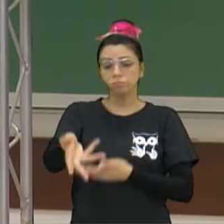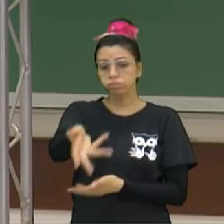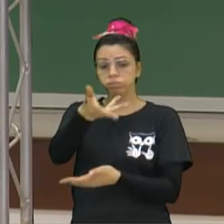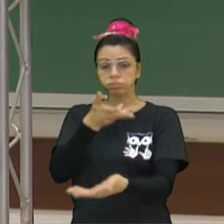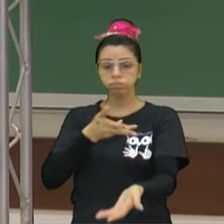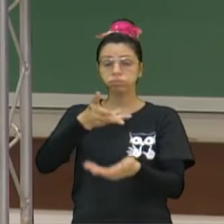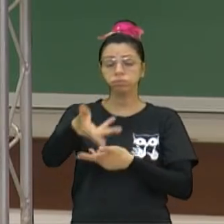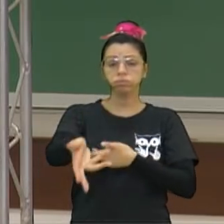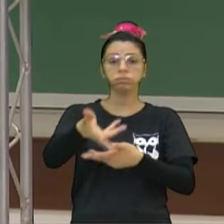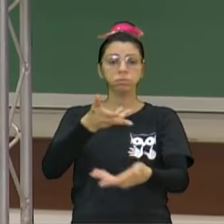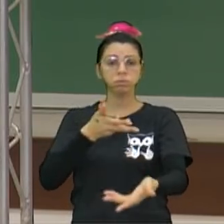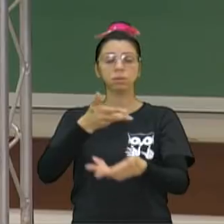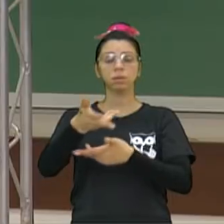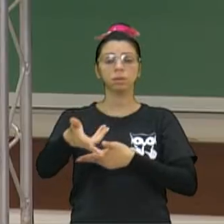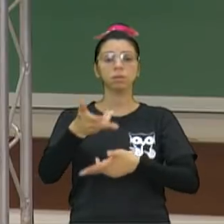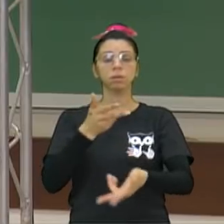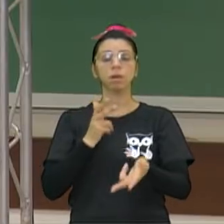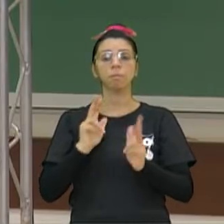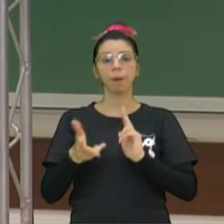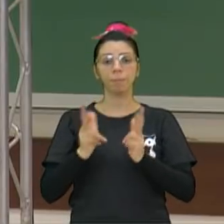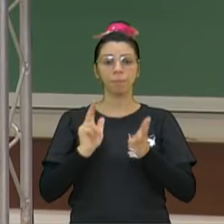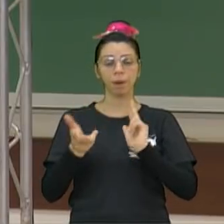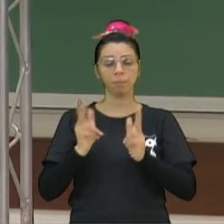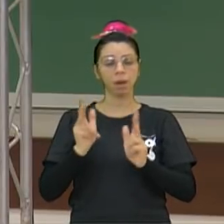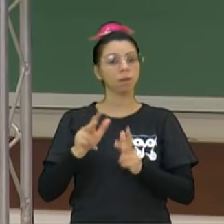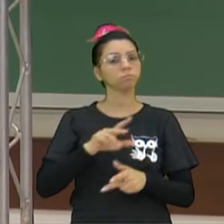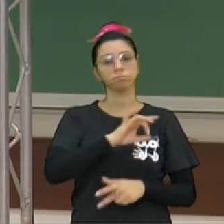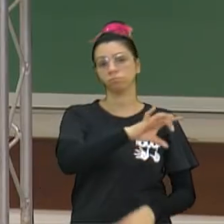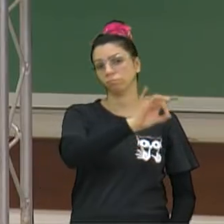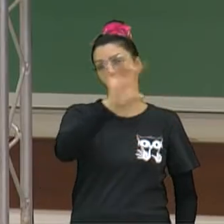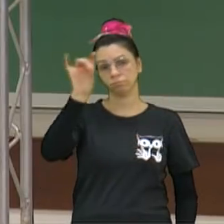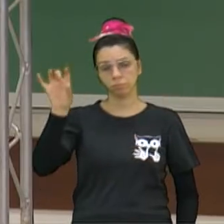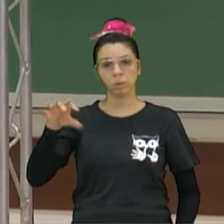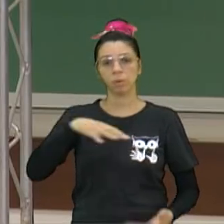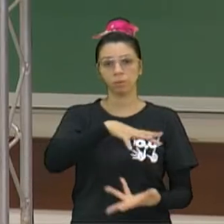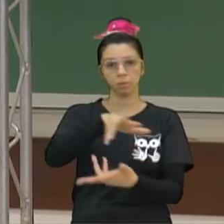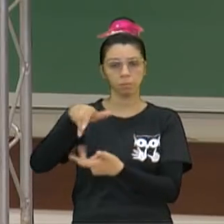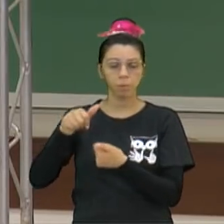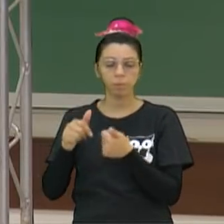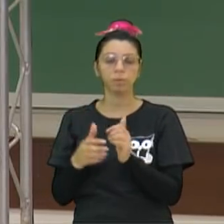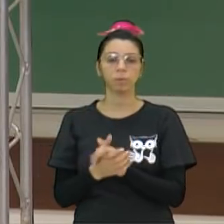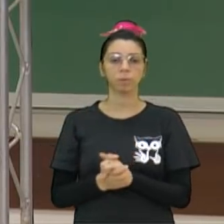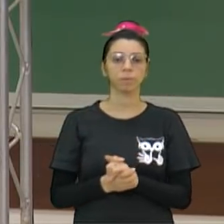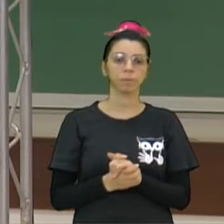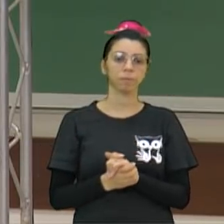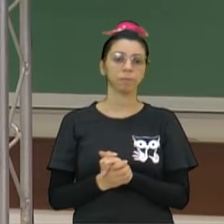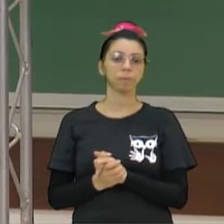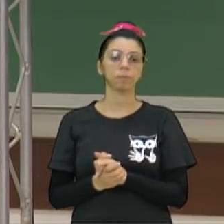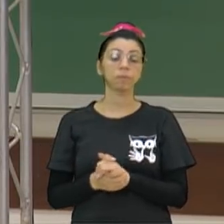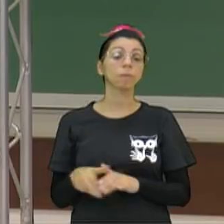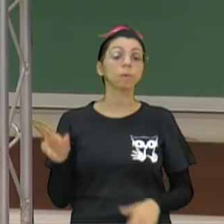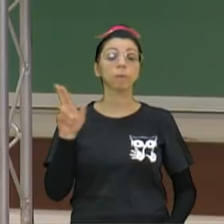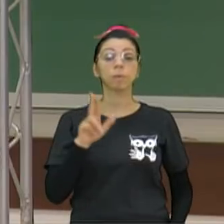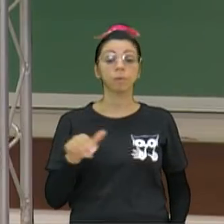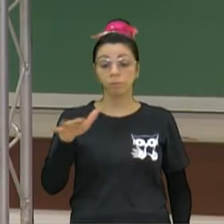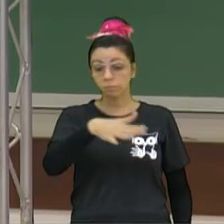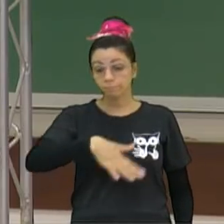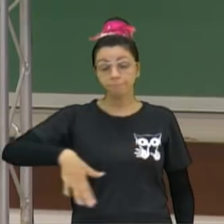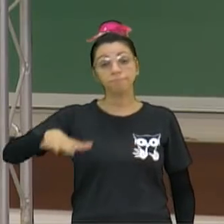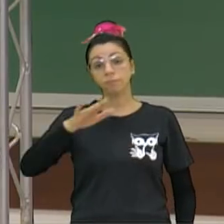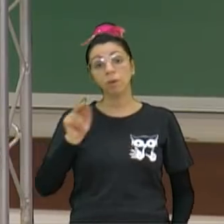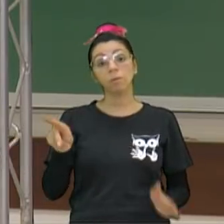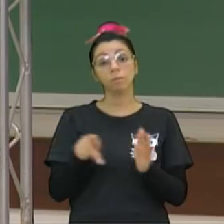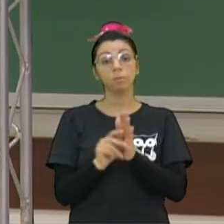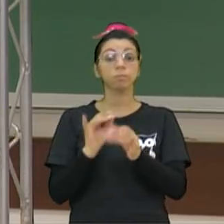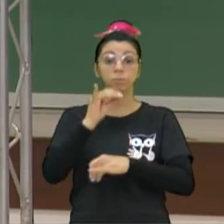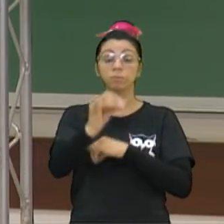com as pessoas, em quaisquer lugares do mundo, a gente tem aí que estamos lidando nos ambientes virtuais, que são